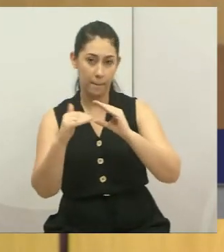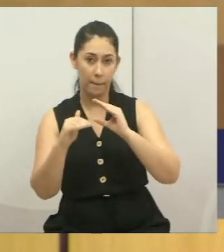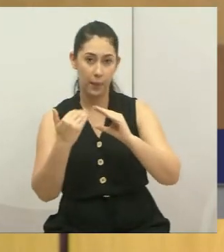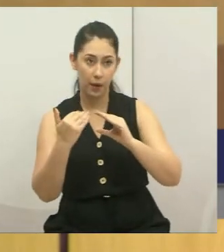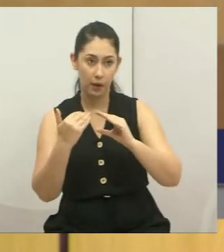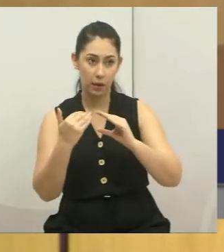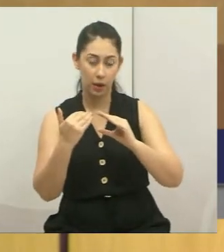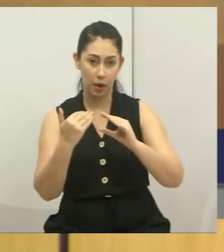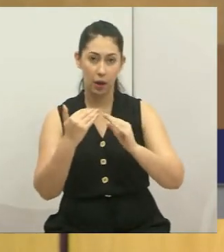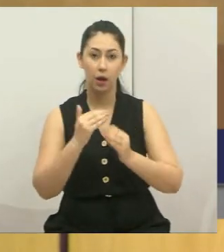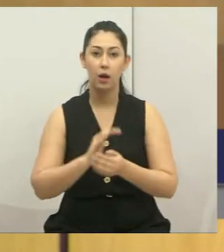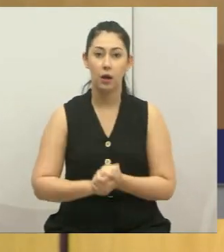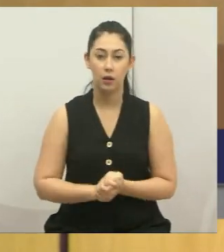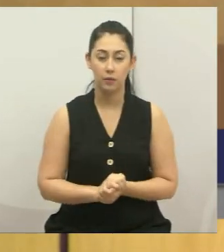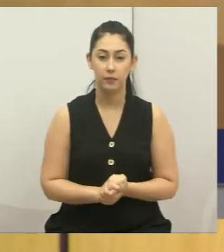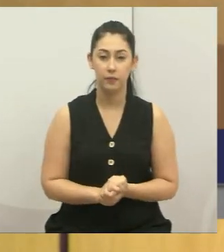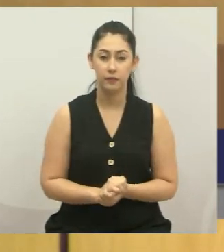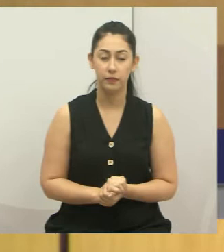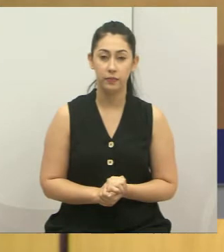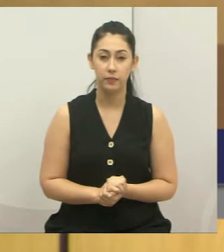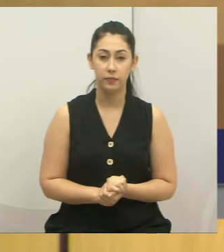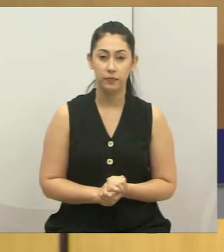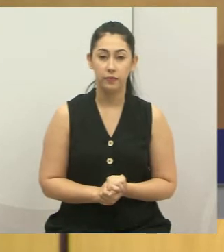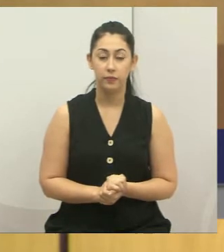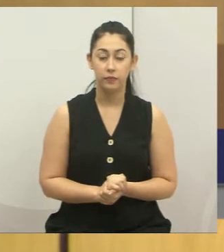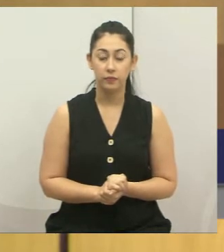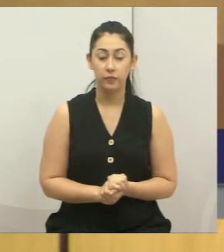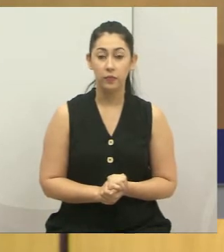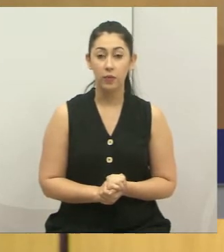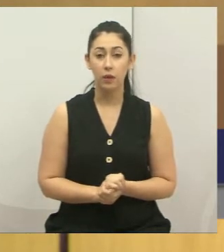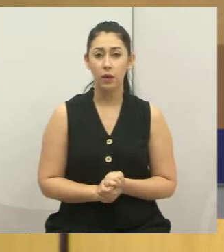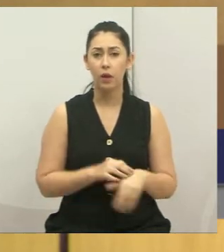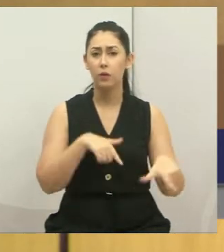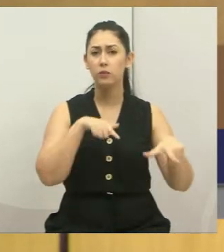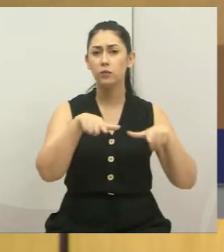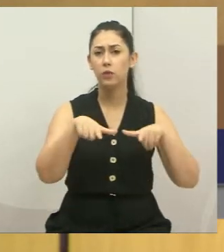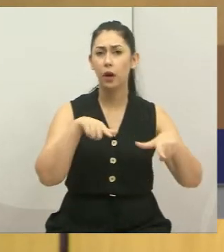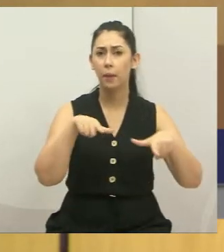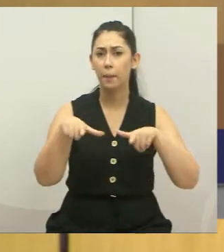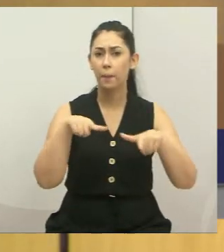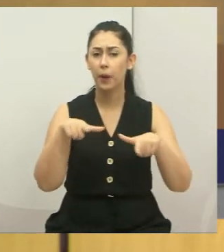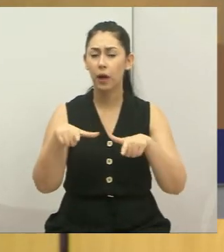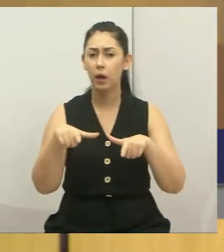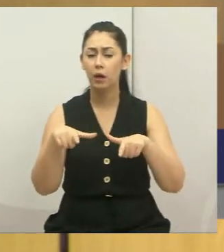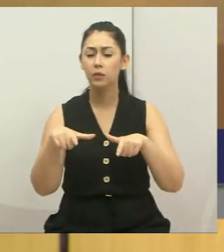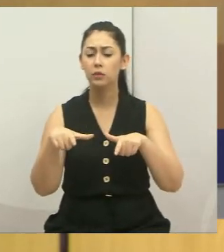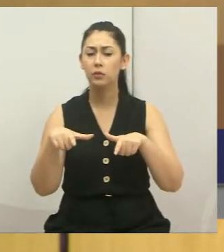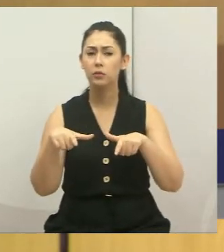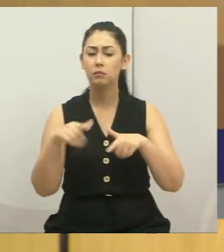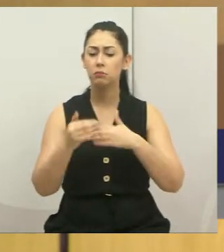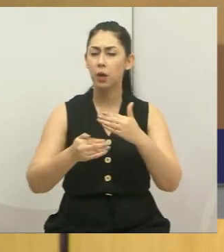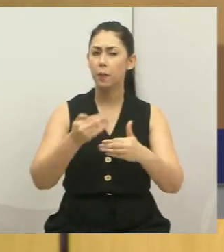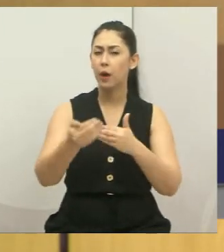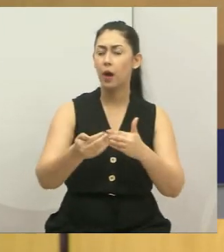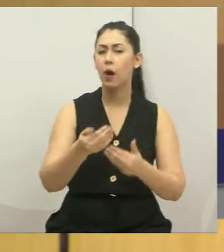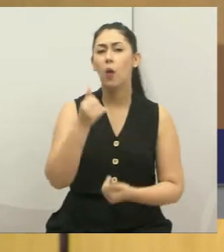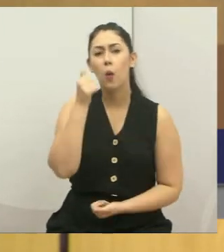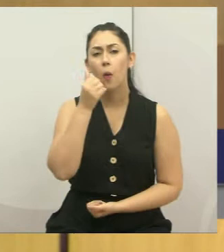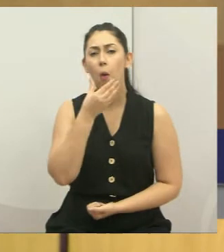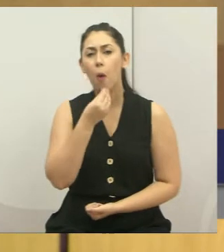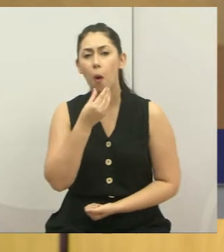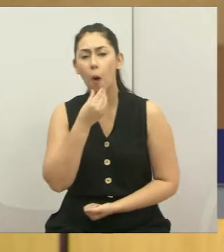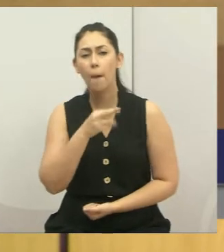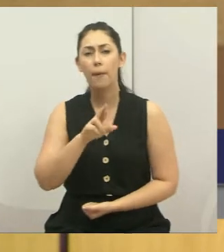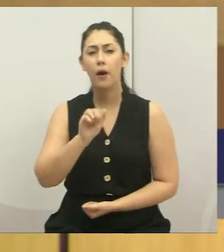ser apresentado a vocês. Bem, os trabalhos eles serão conduzidos pelo senhor Rafael